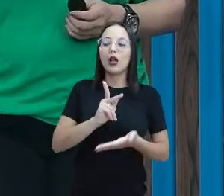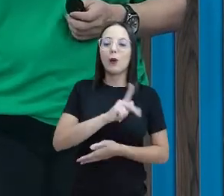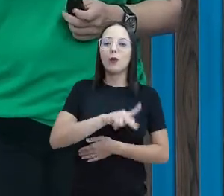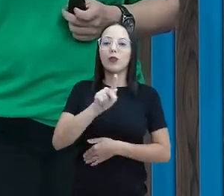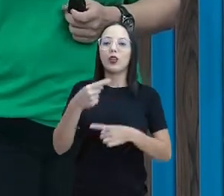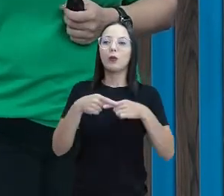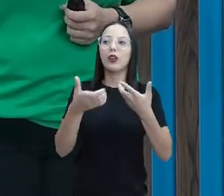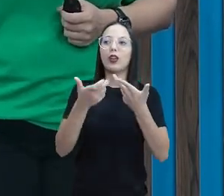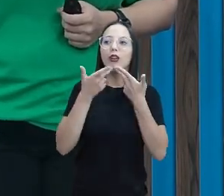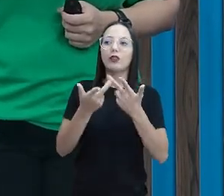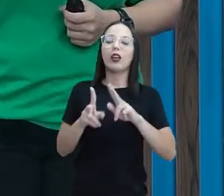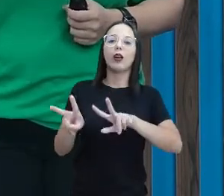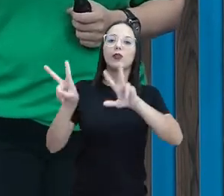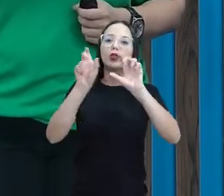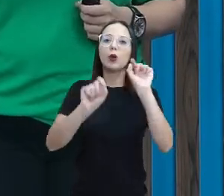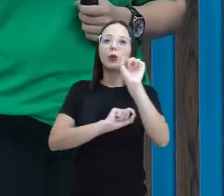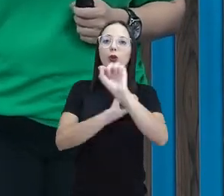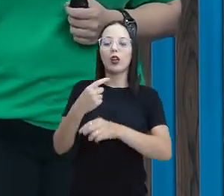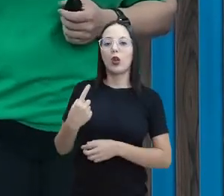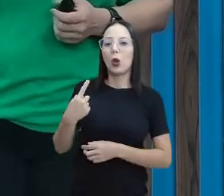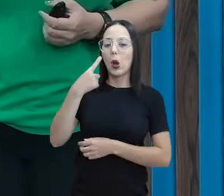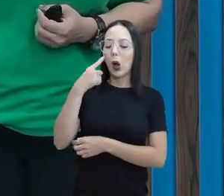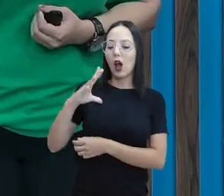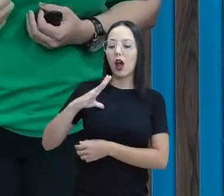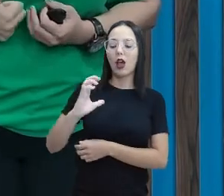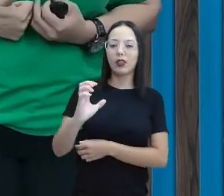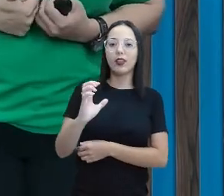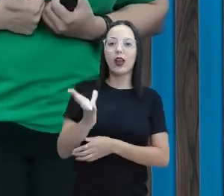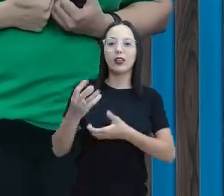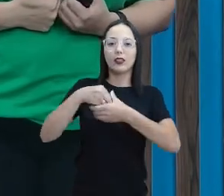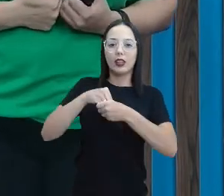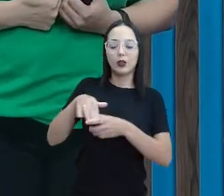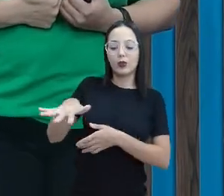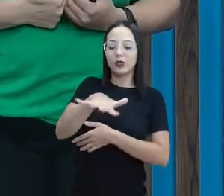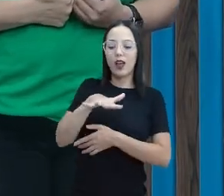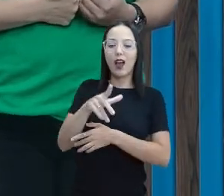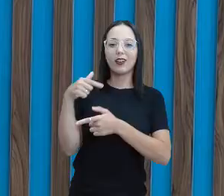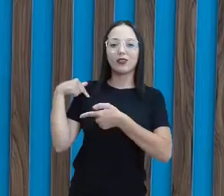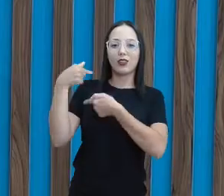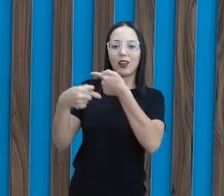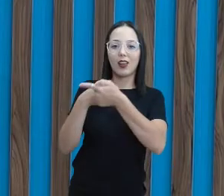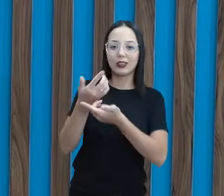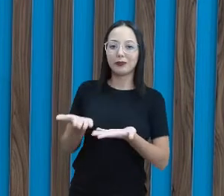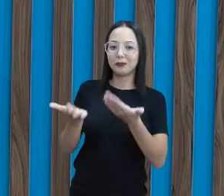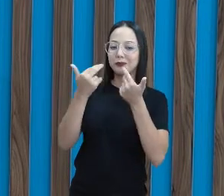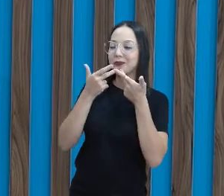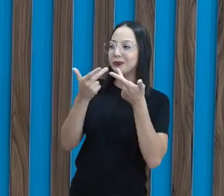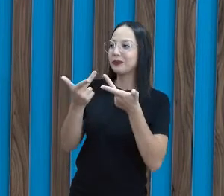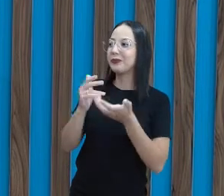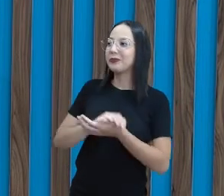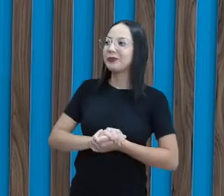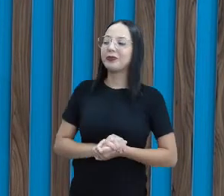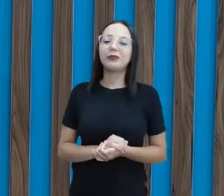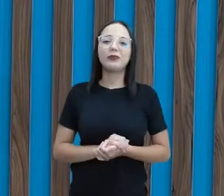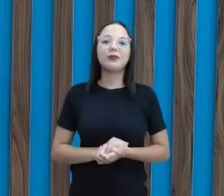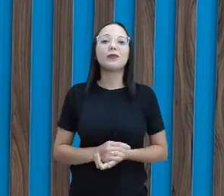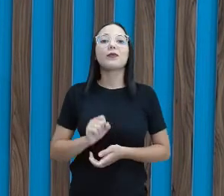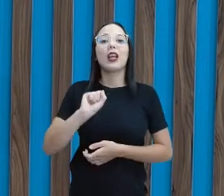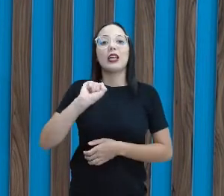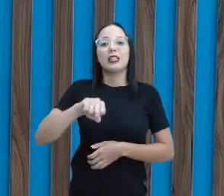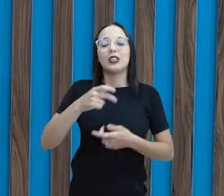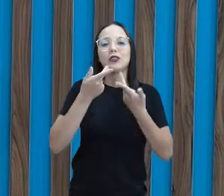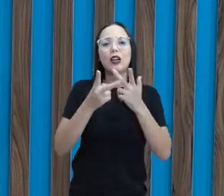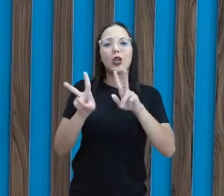queria que ela falasse um pouquinho sobre essa questão da ética na engenharia genética. Vamos lá, professora? Sim, Carol, quando a gente fala